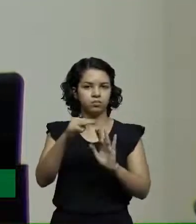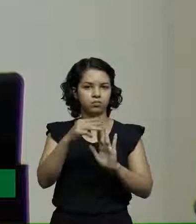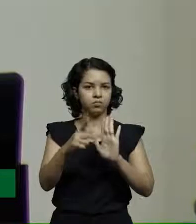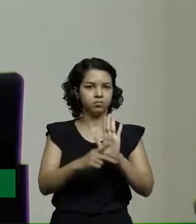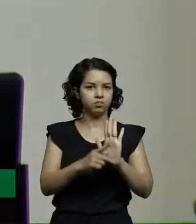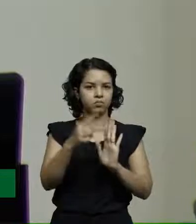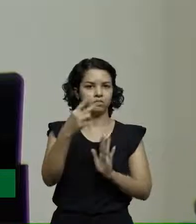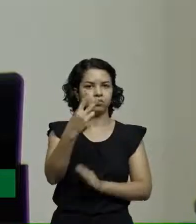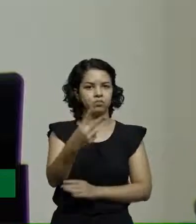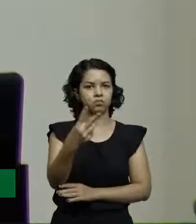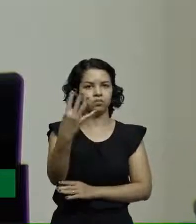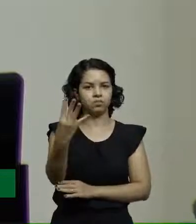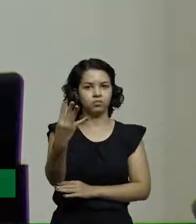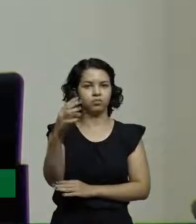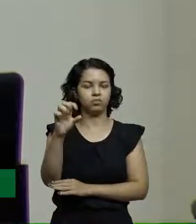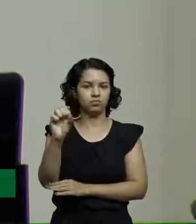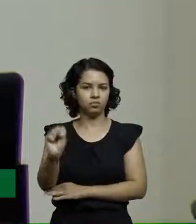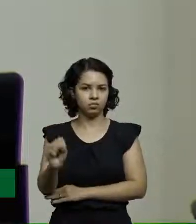número